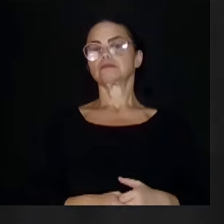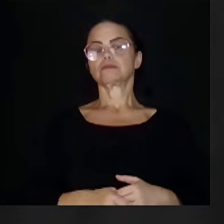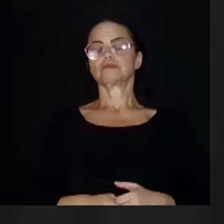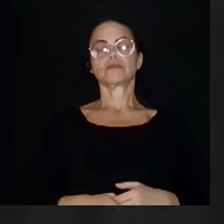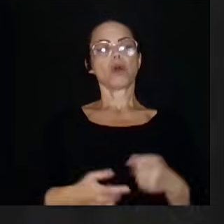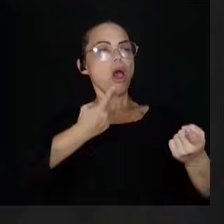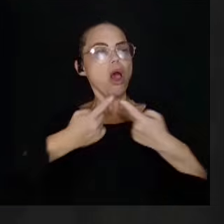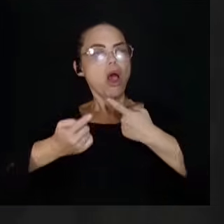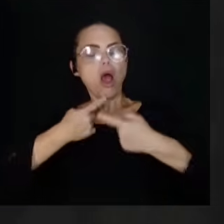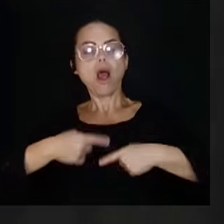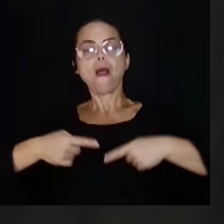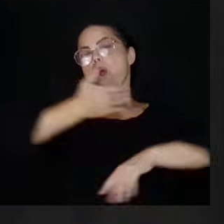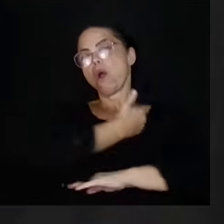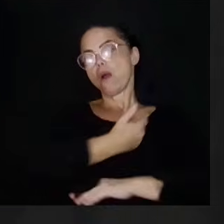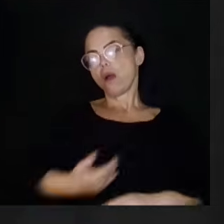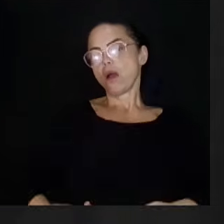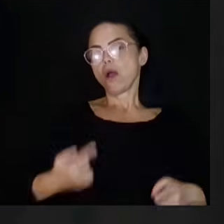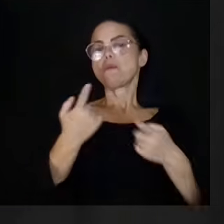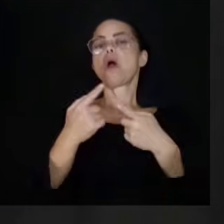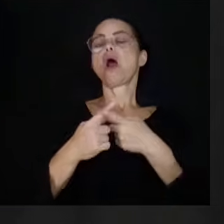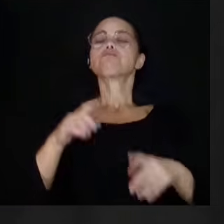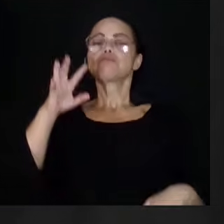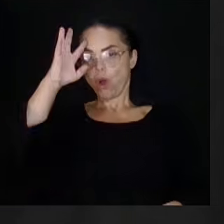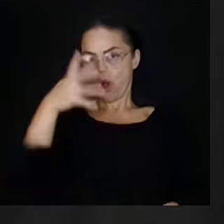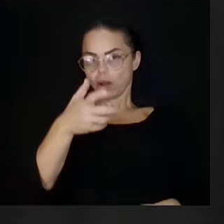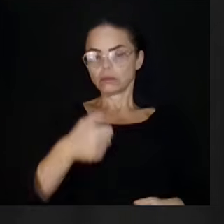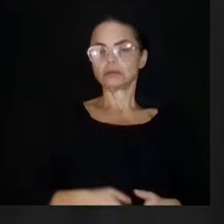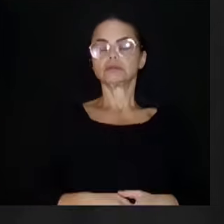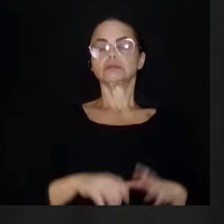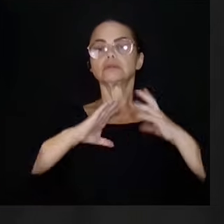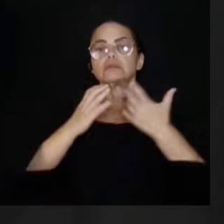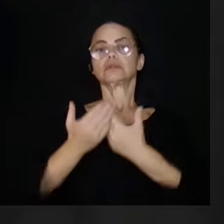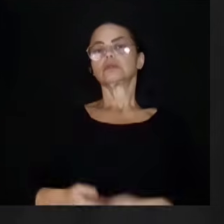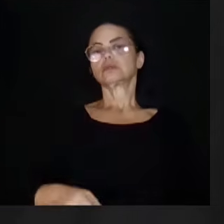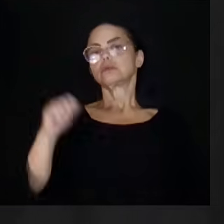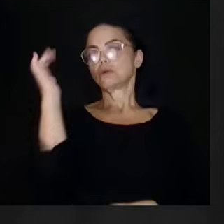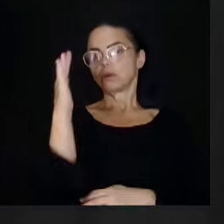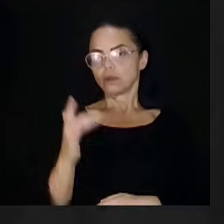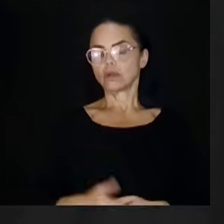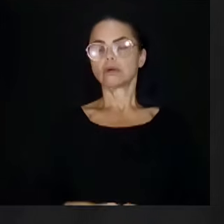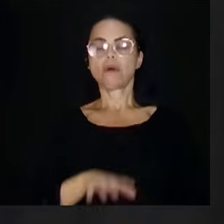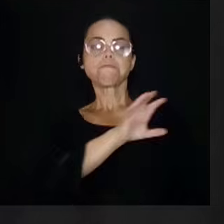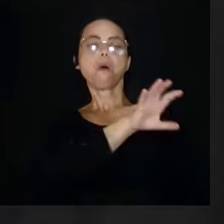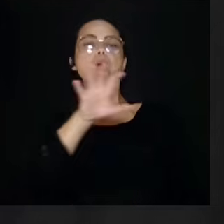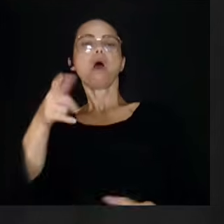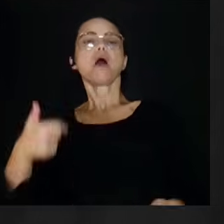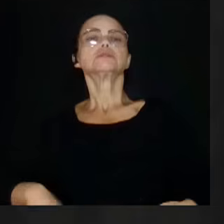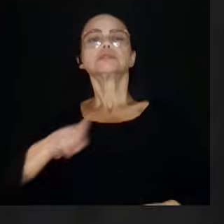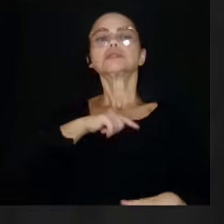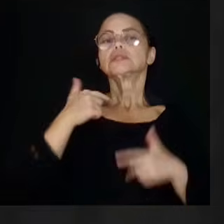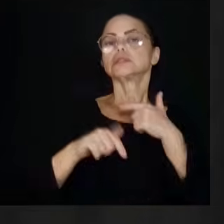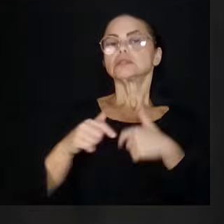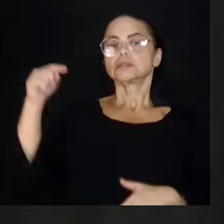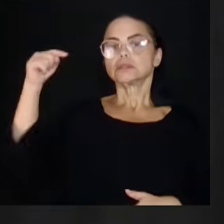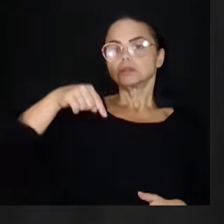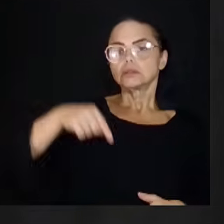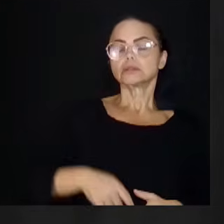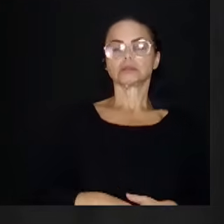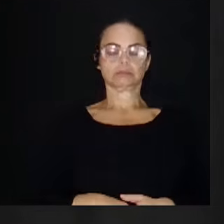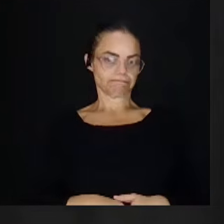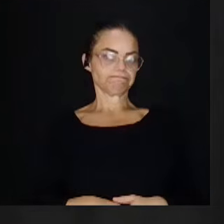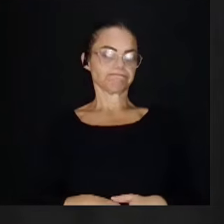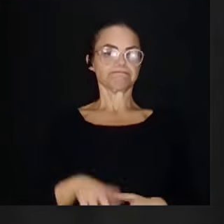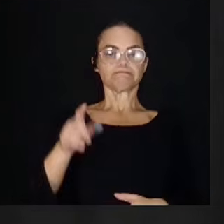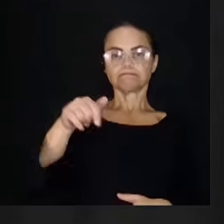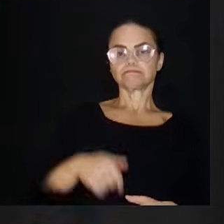públicas, porque o que é decidido lá na Conferência Nacional impacta diretamente no nosso trabalho aqui, na ponta, né? As